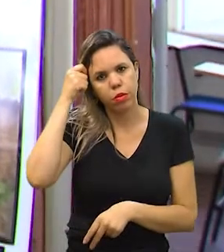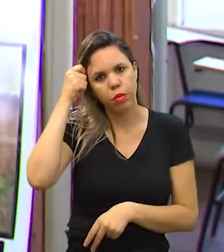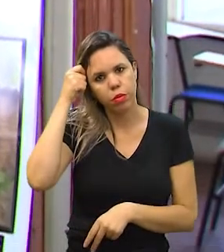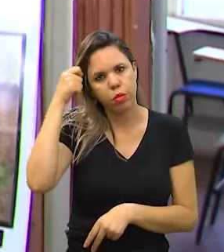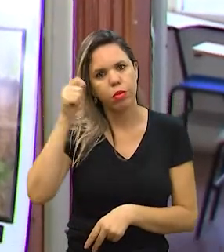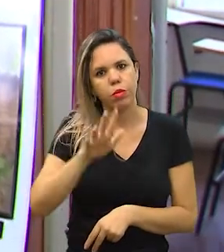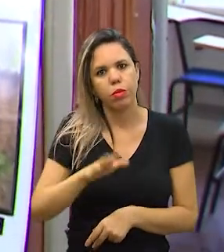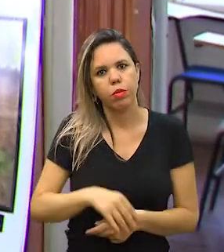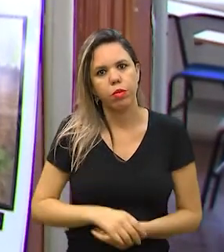negro e dos afro-descendentes